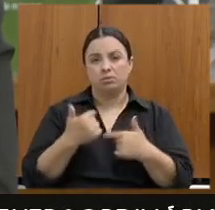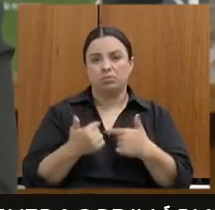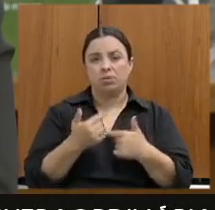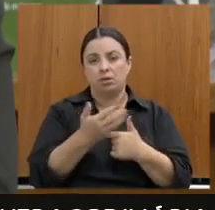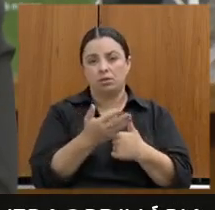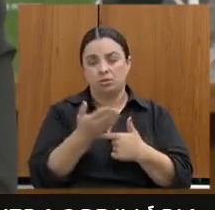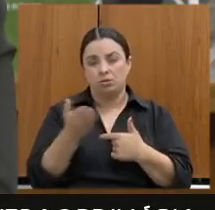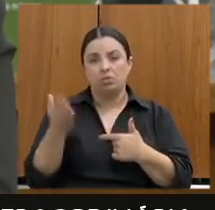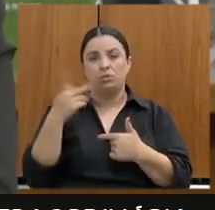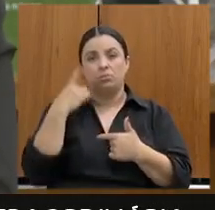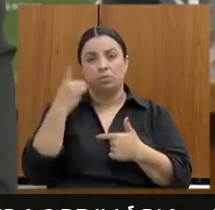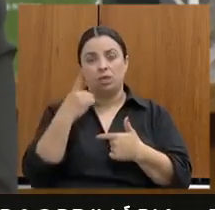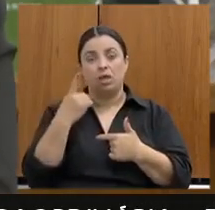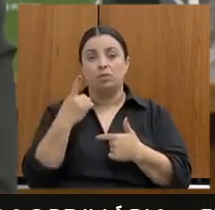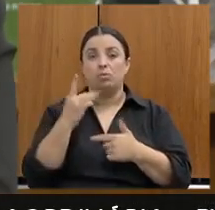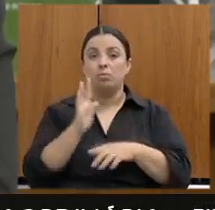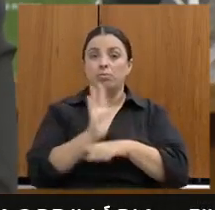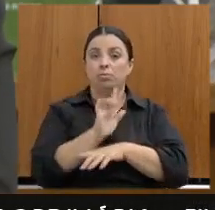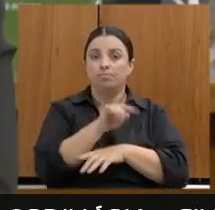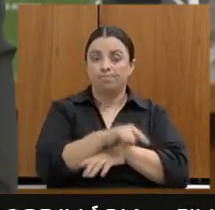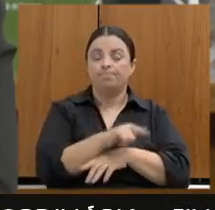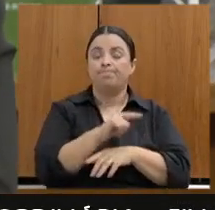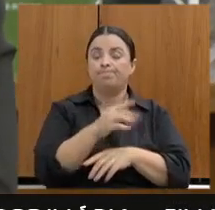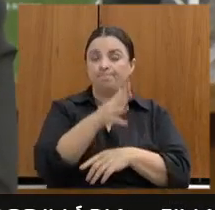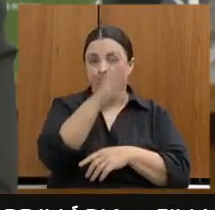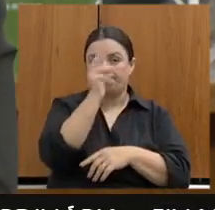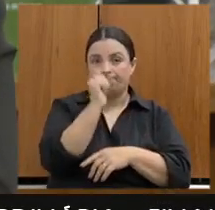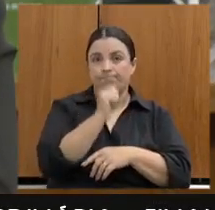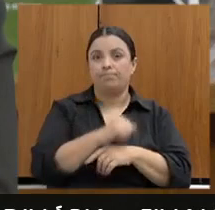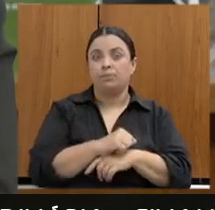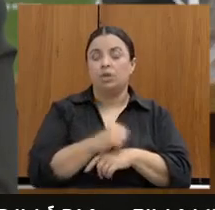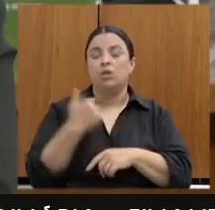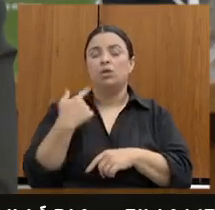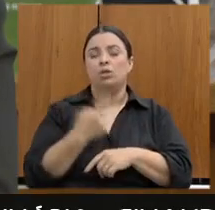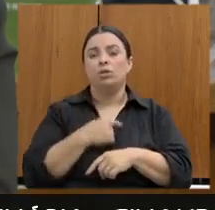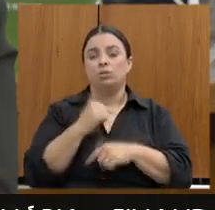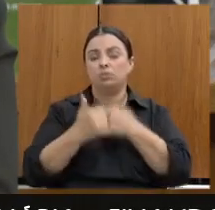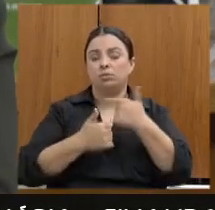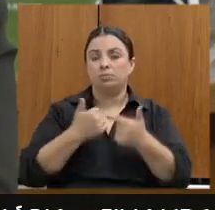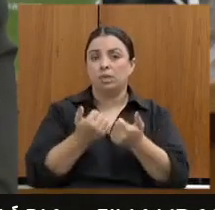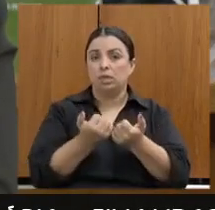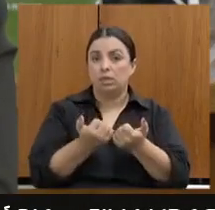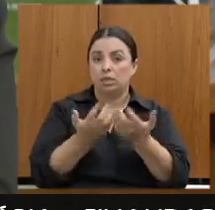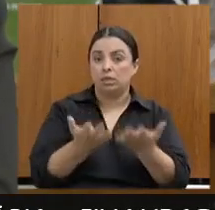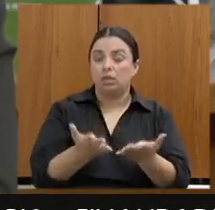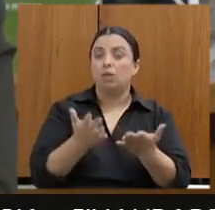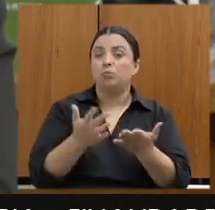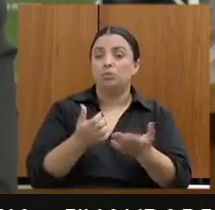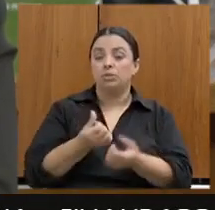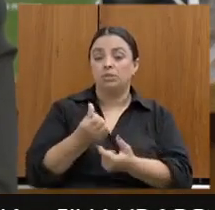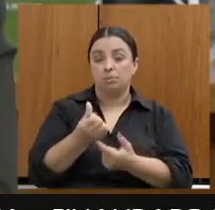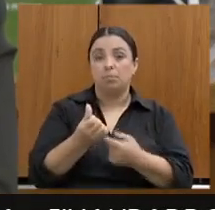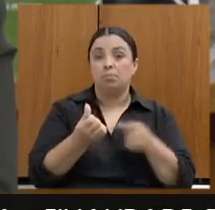para o corpo de bombeiros o que nós empenhamos e o que nós entregamos nesse primeiro semestre são oriundos